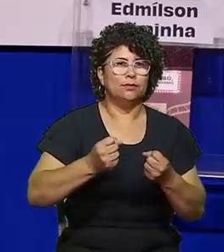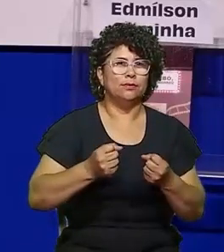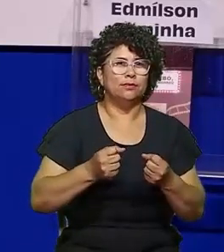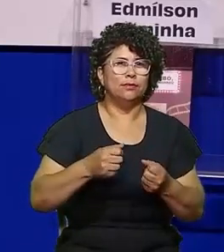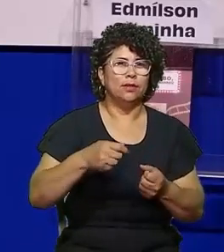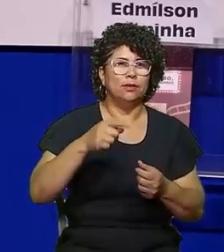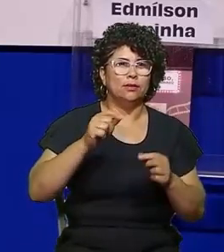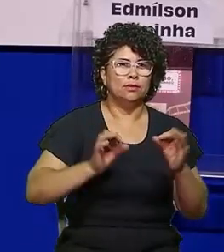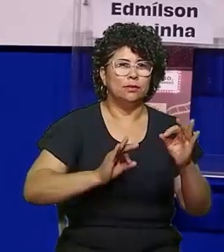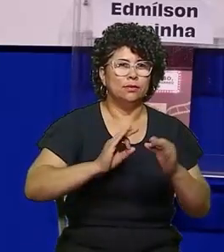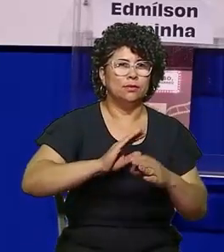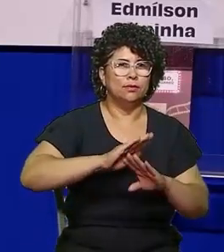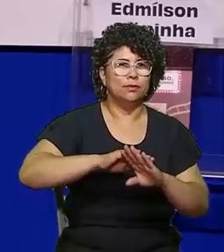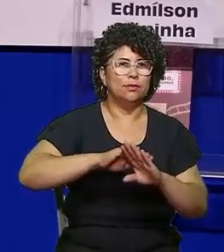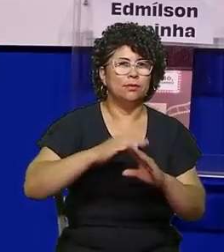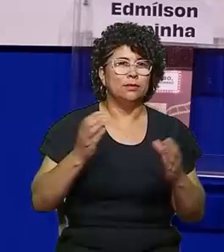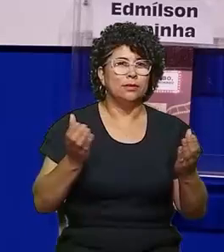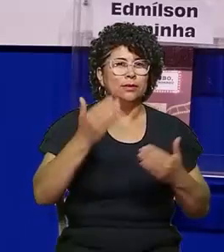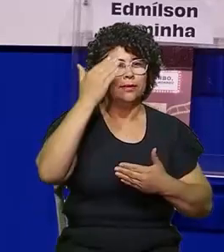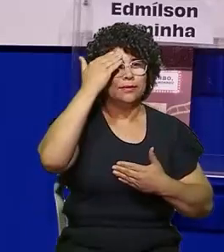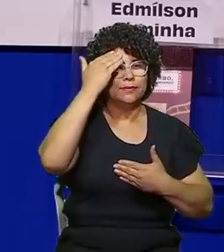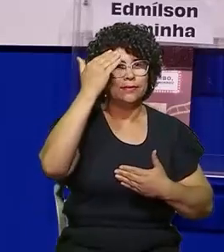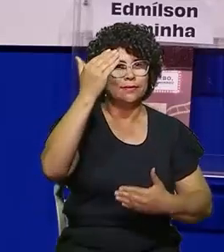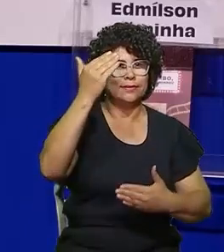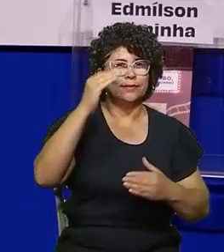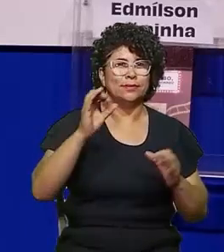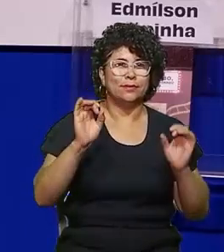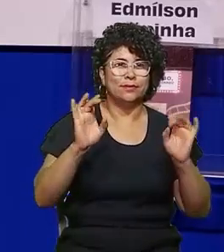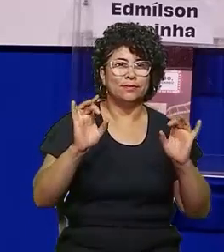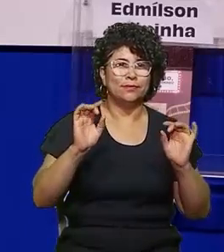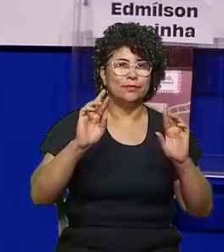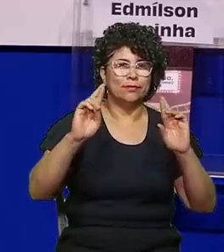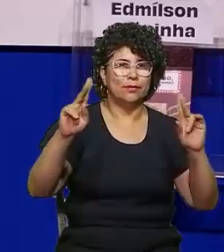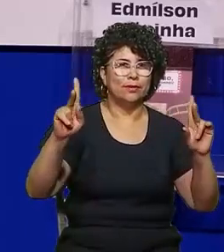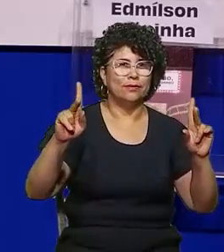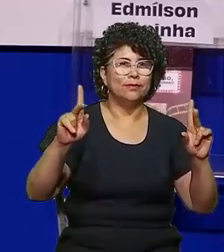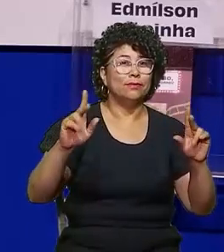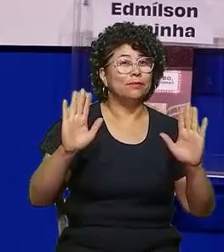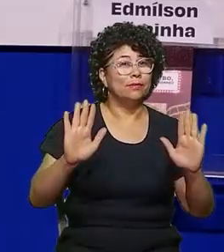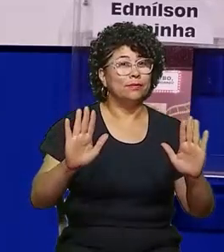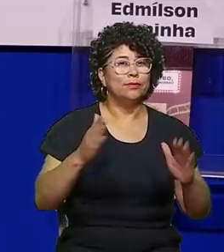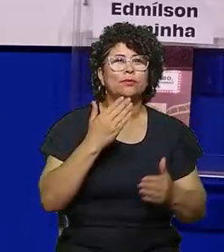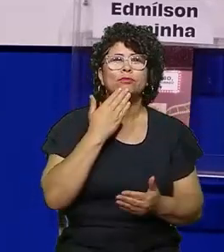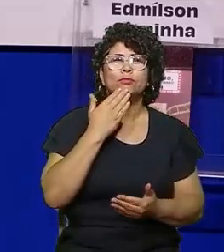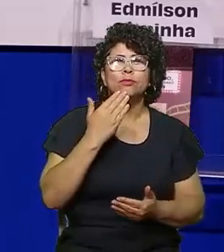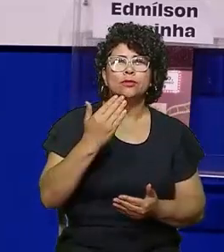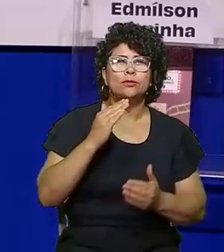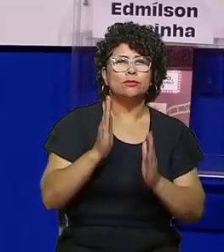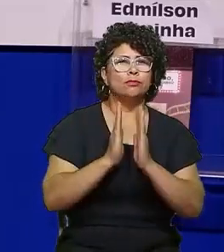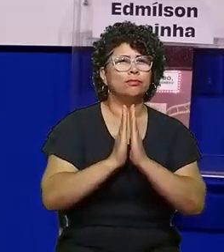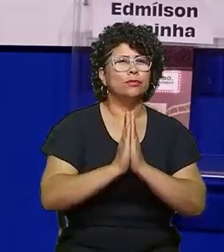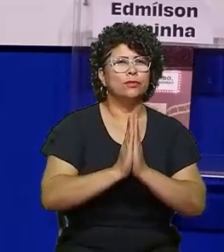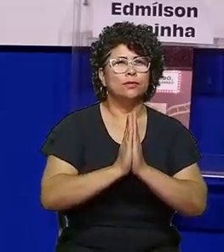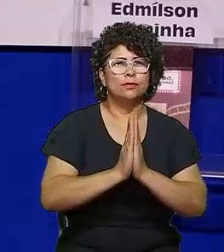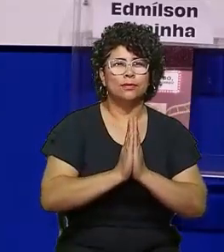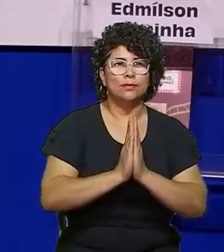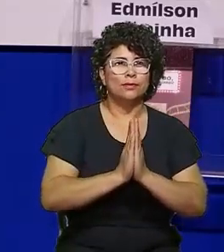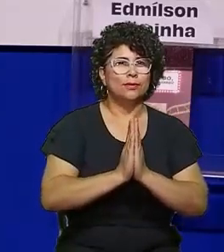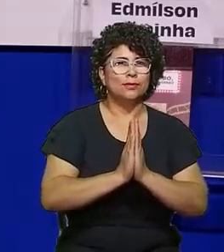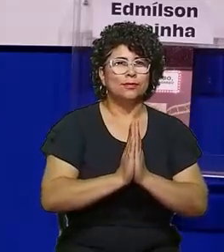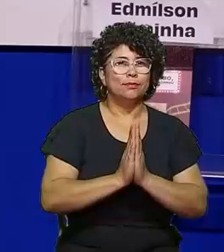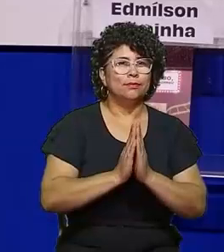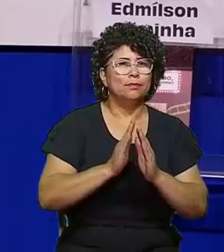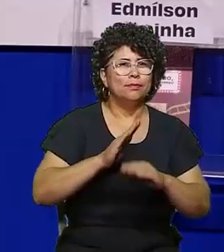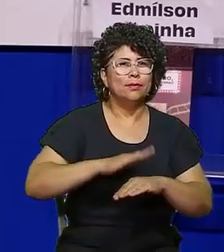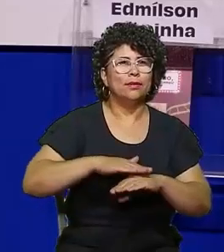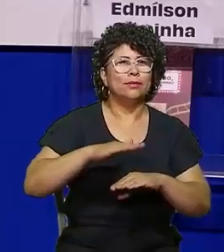óculos retangulares de aro fino. A segunda pessoa sentada é Edmilson Caminha, um homem branco de cabelos ondulados curtos de